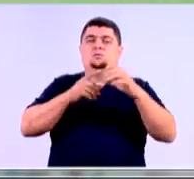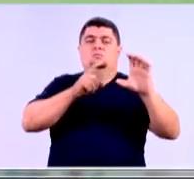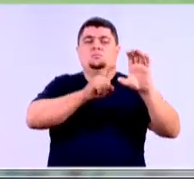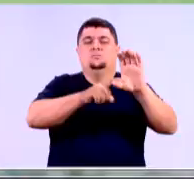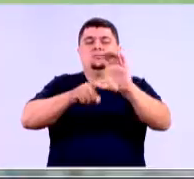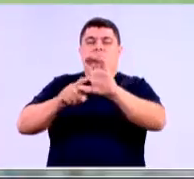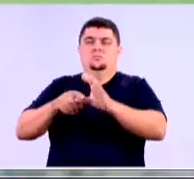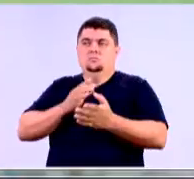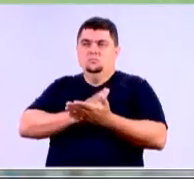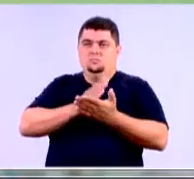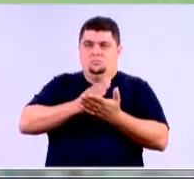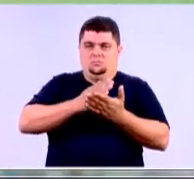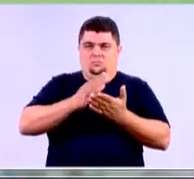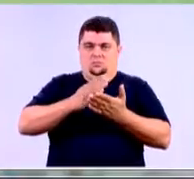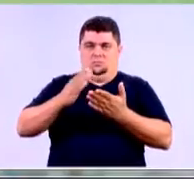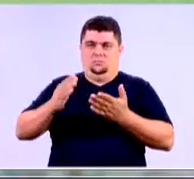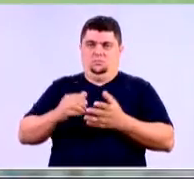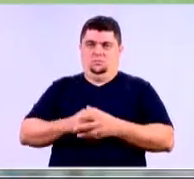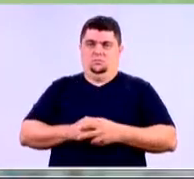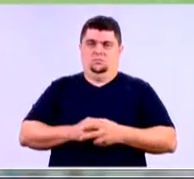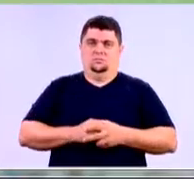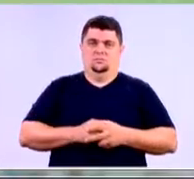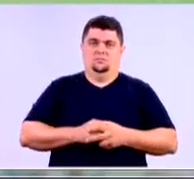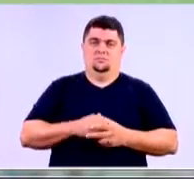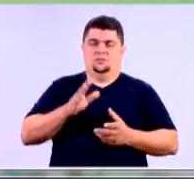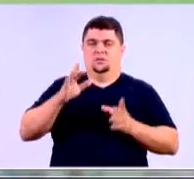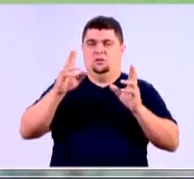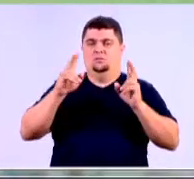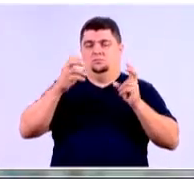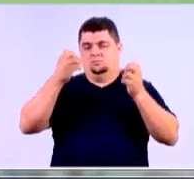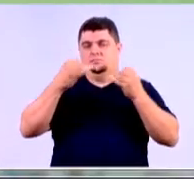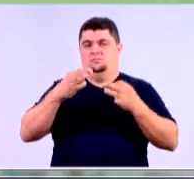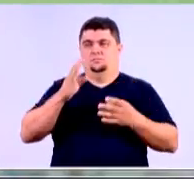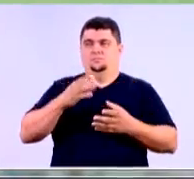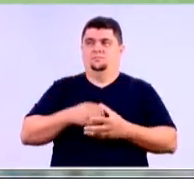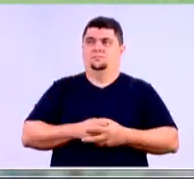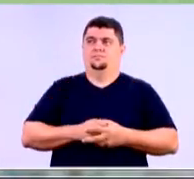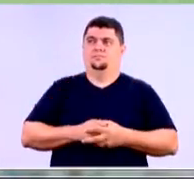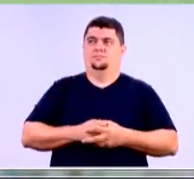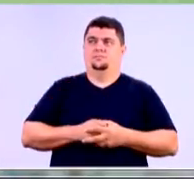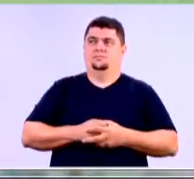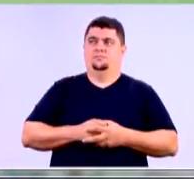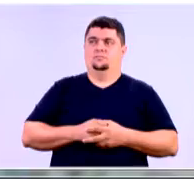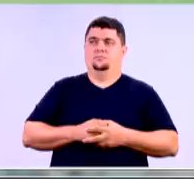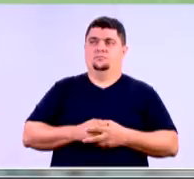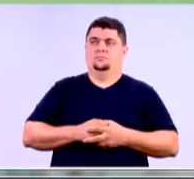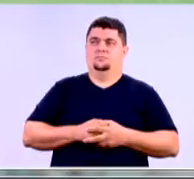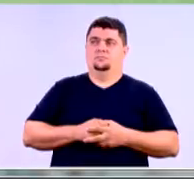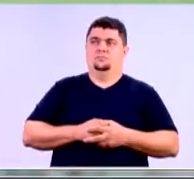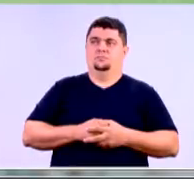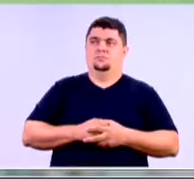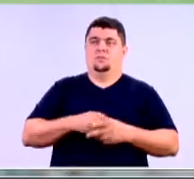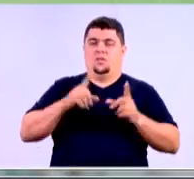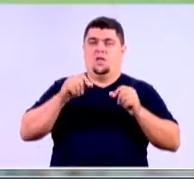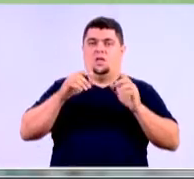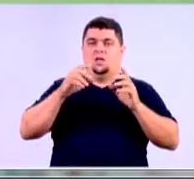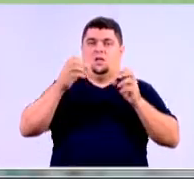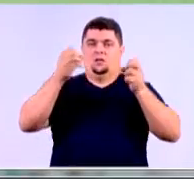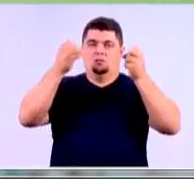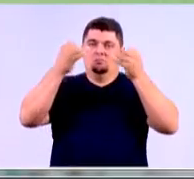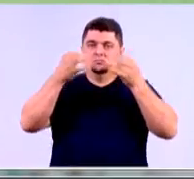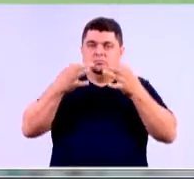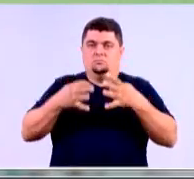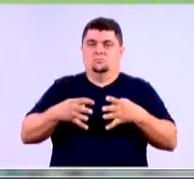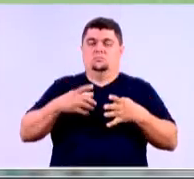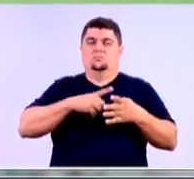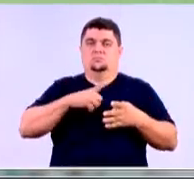prestações. A gente está discutindo um pouco sobre isso, né? Isso, a gente já tinha até comentado a respeito. Falando Bom, esses são os critérios que a gente trabalhou, né?